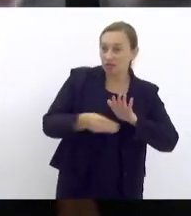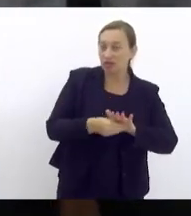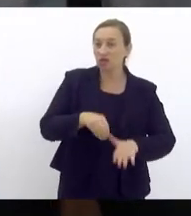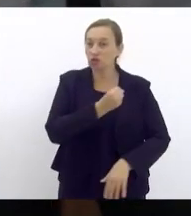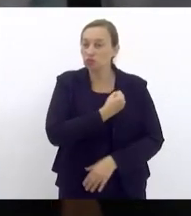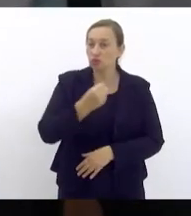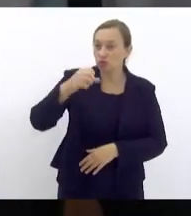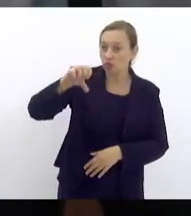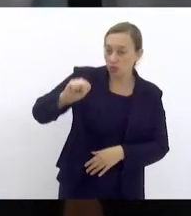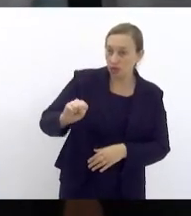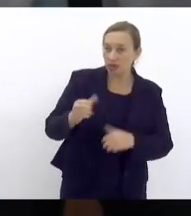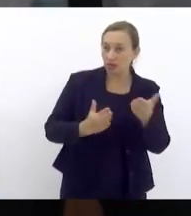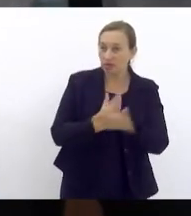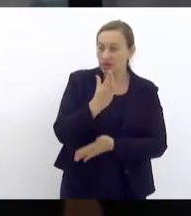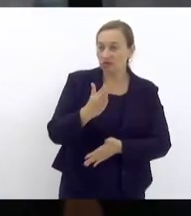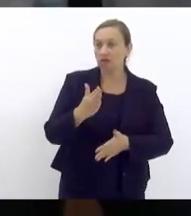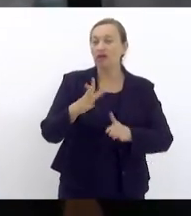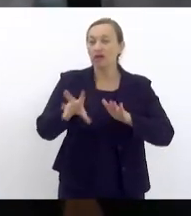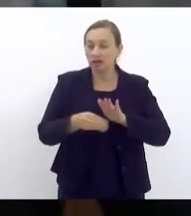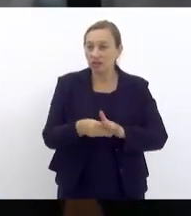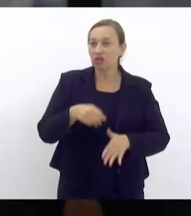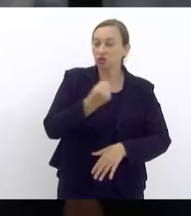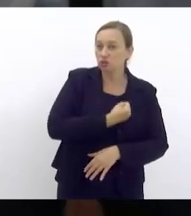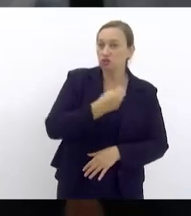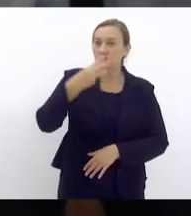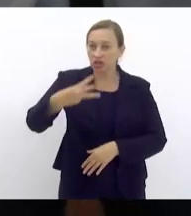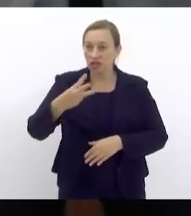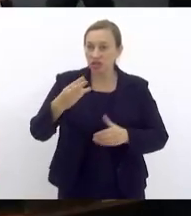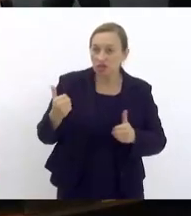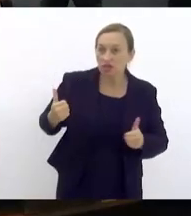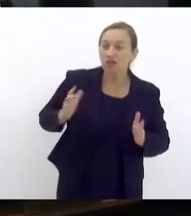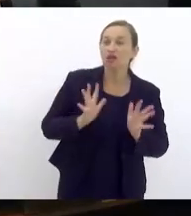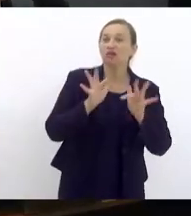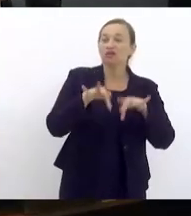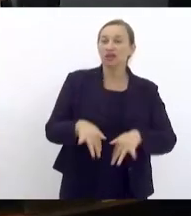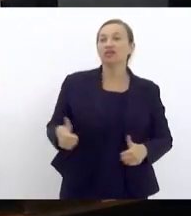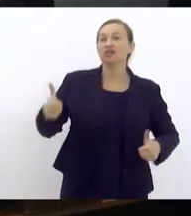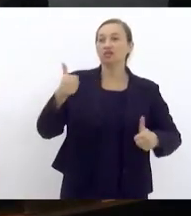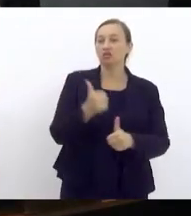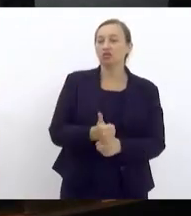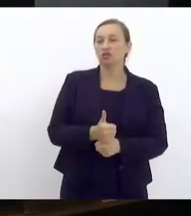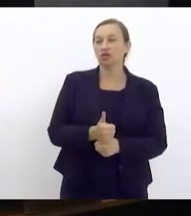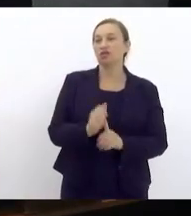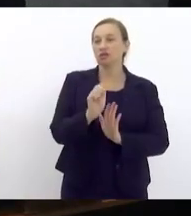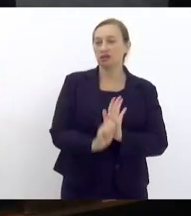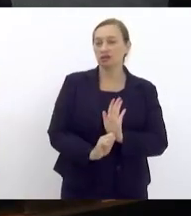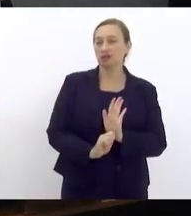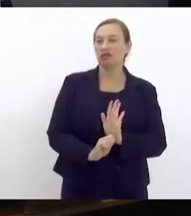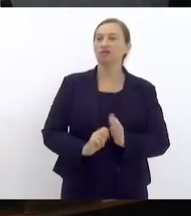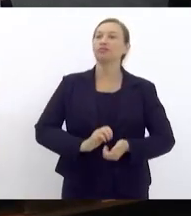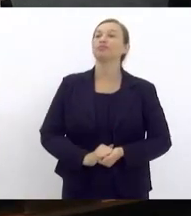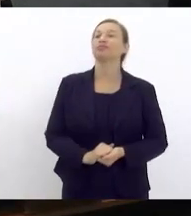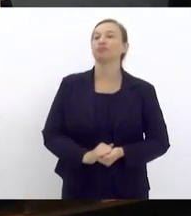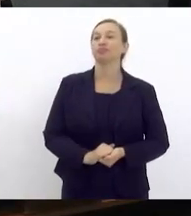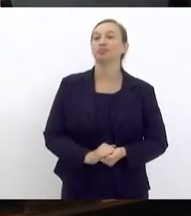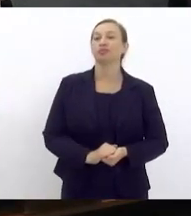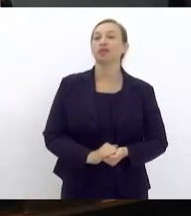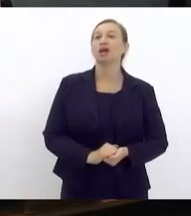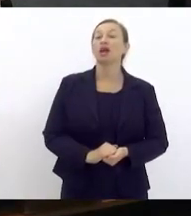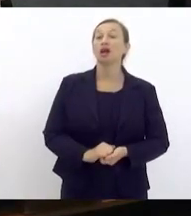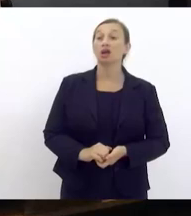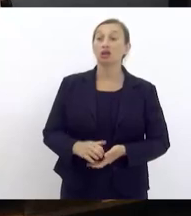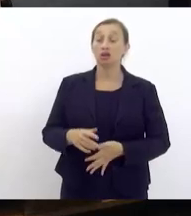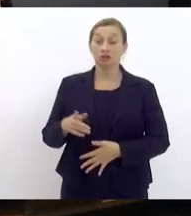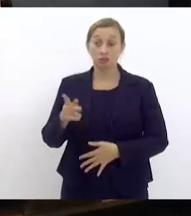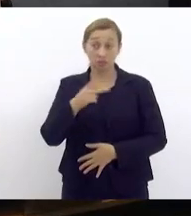pela aprovação da emenda número 3 concluindo por substitutivo pedindo forma final de redação Presidente Amorim